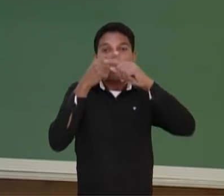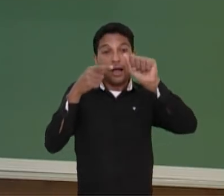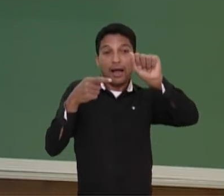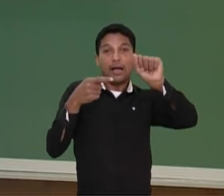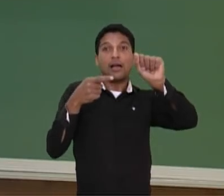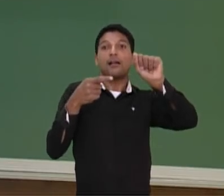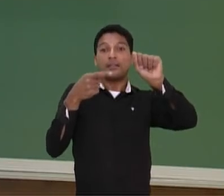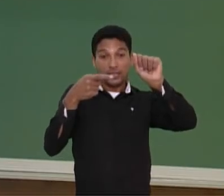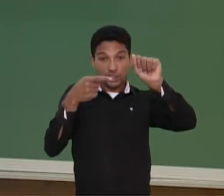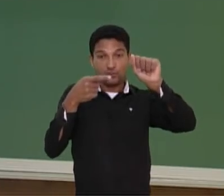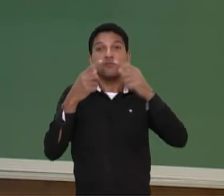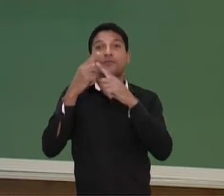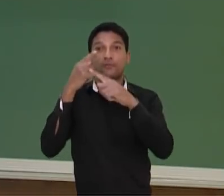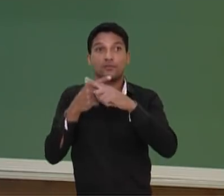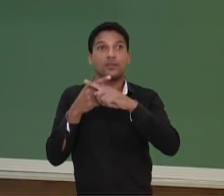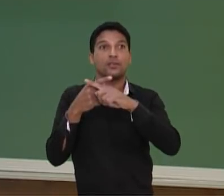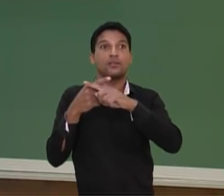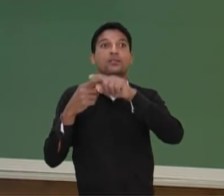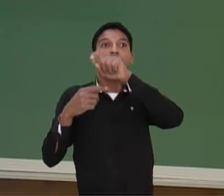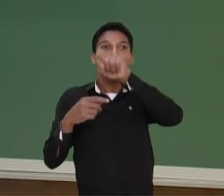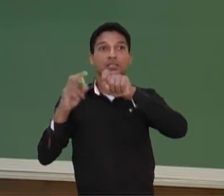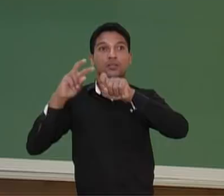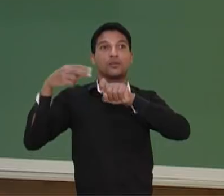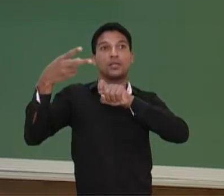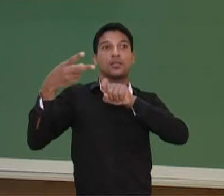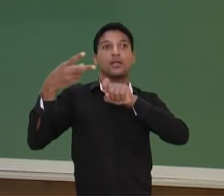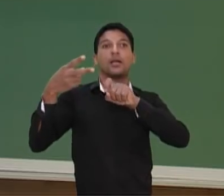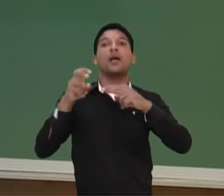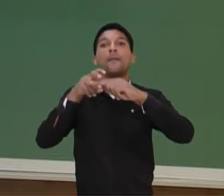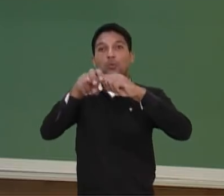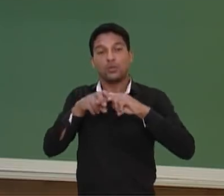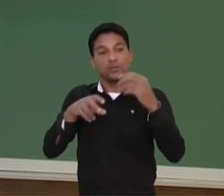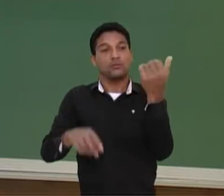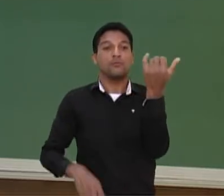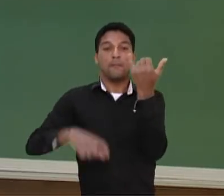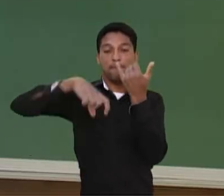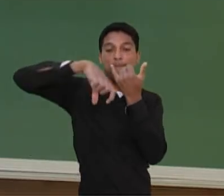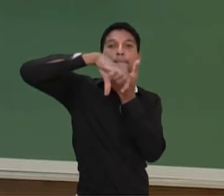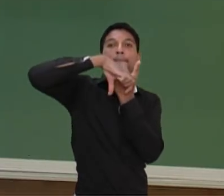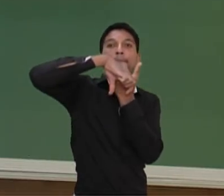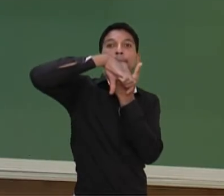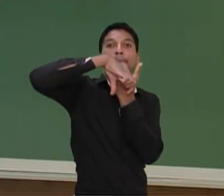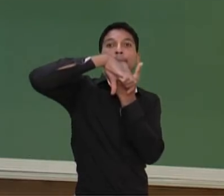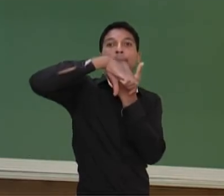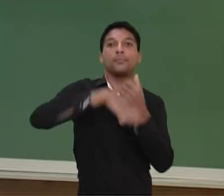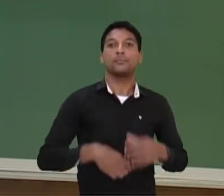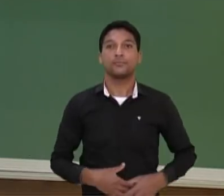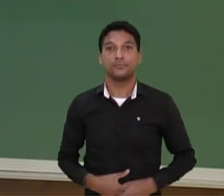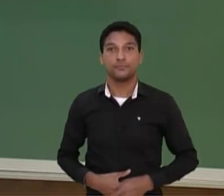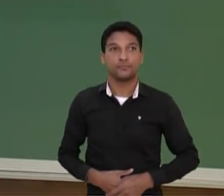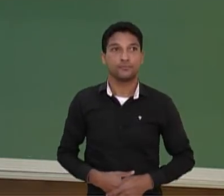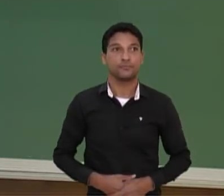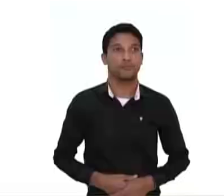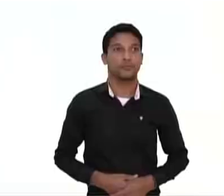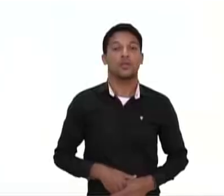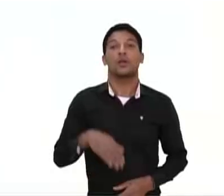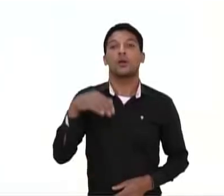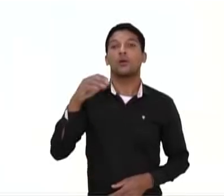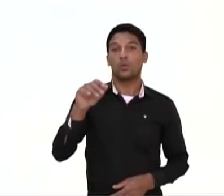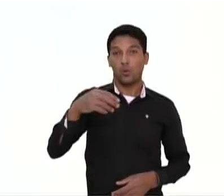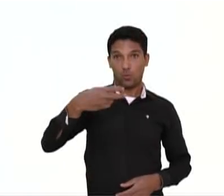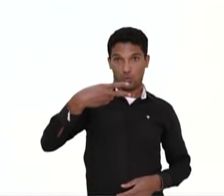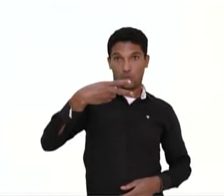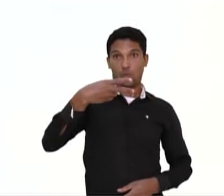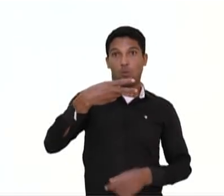Então, isso faz com que o sentido da concavidade seja voltado para baixo. Bem, quanto menor for o